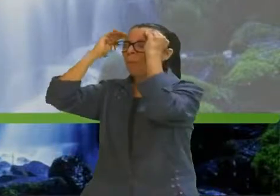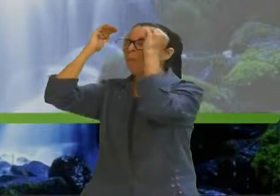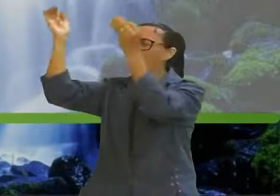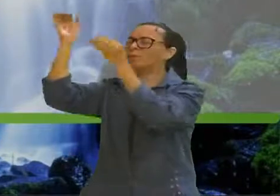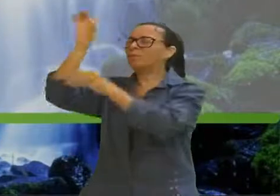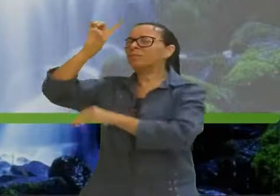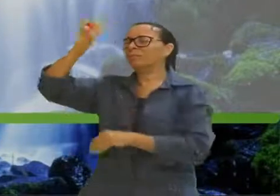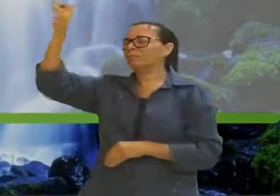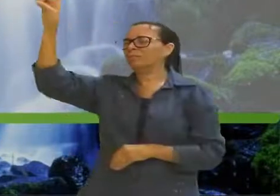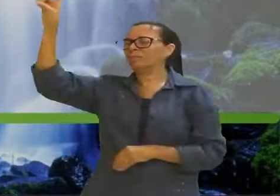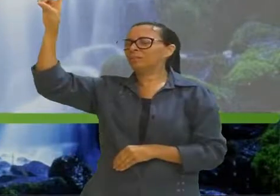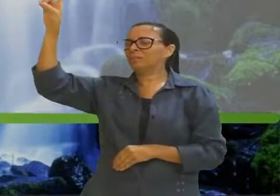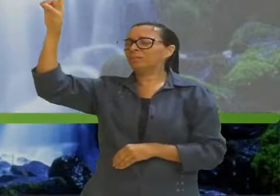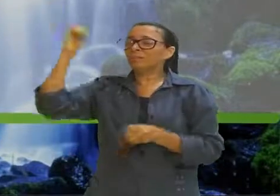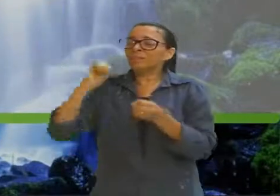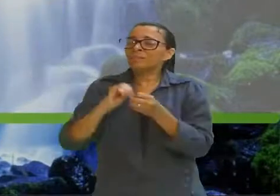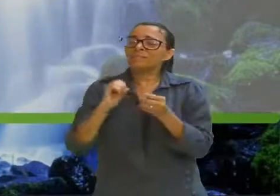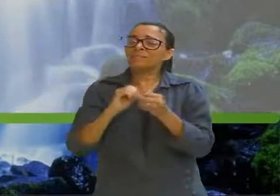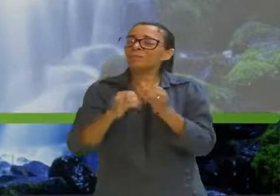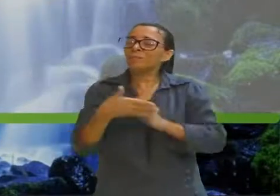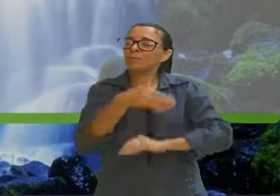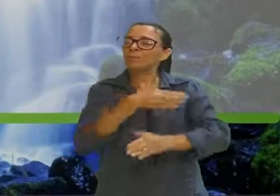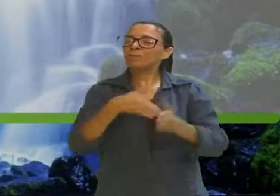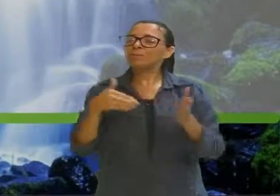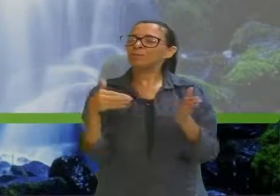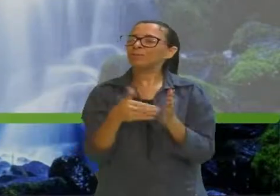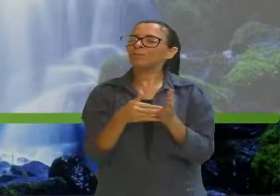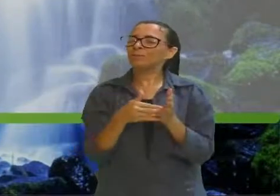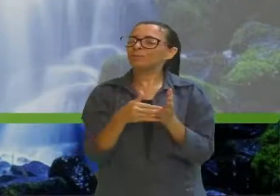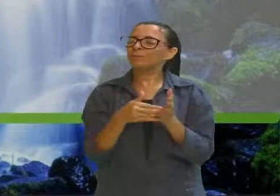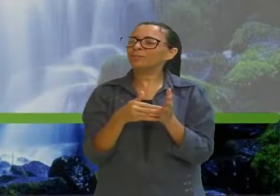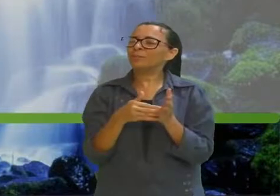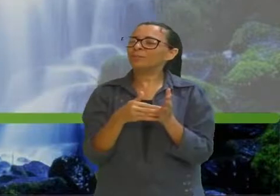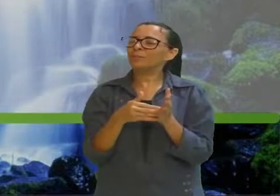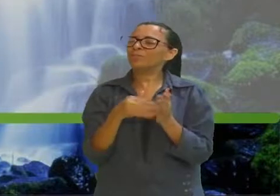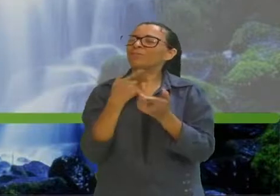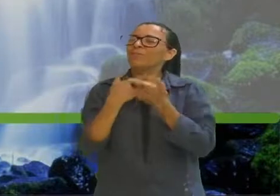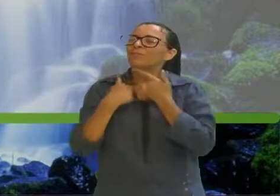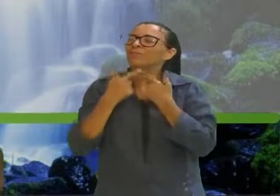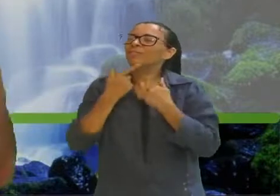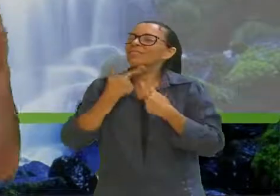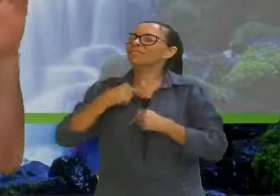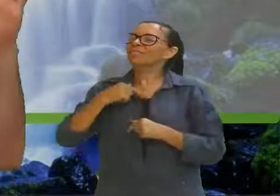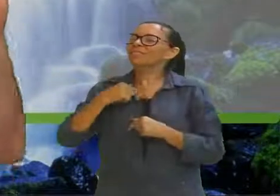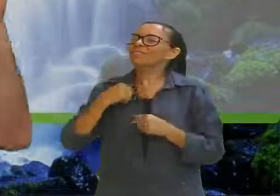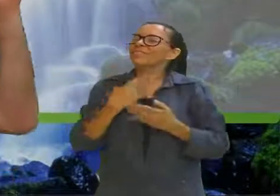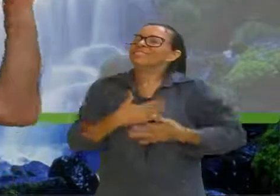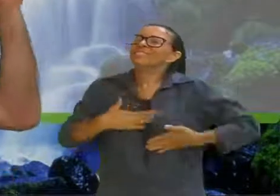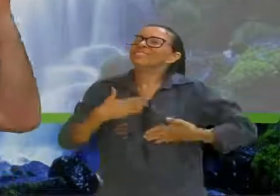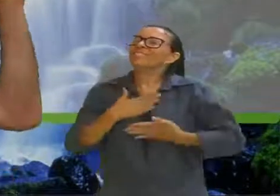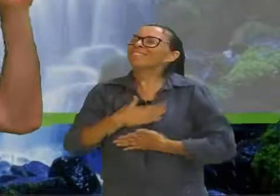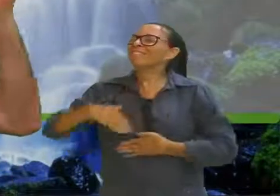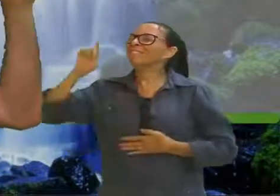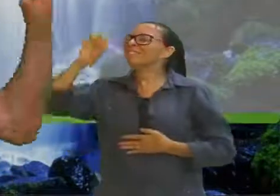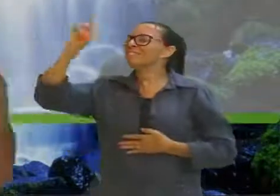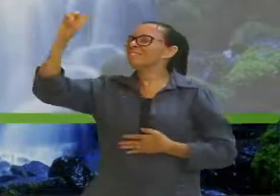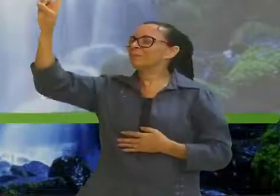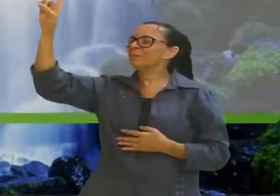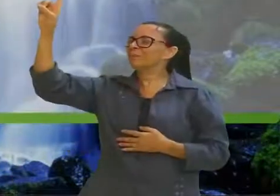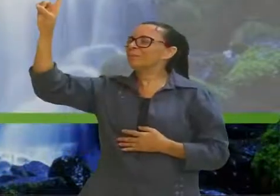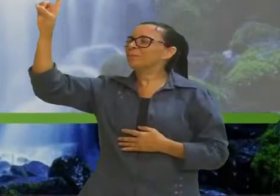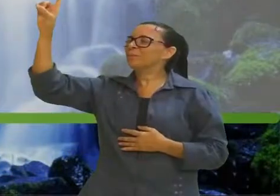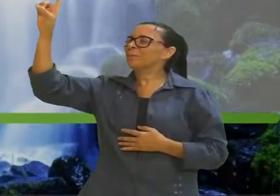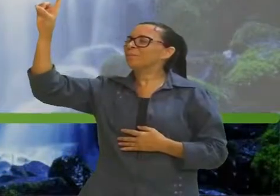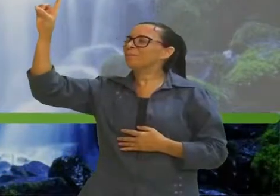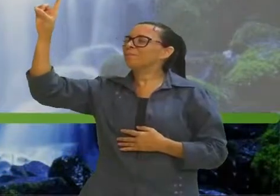façamos. E para que nós venhamos realmente conhecer a Ti e dizermos que nós Te amamos,